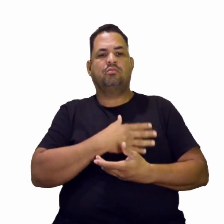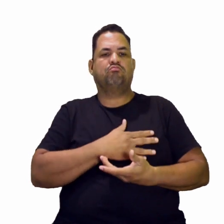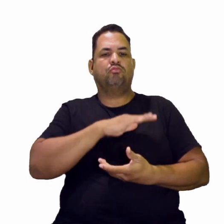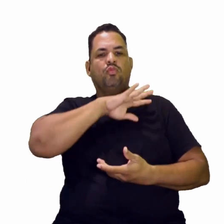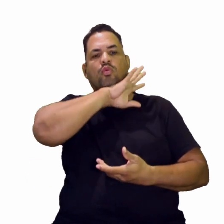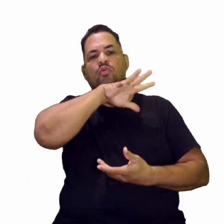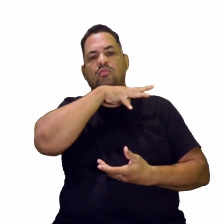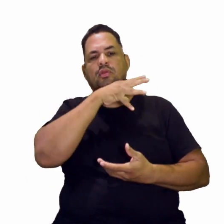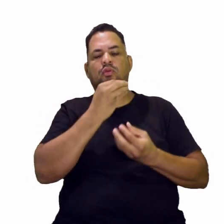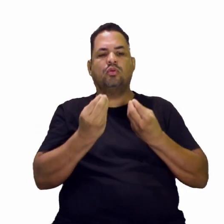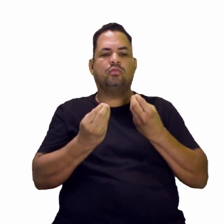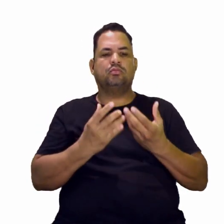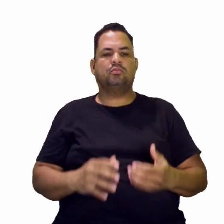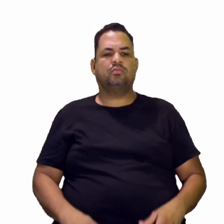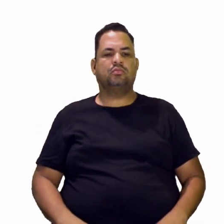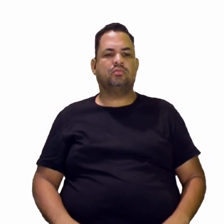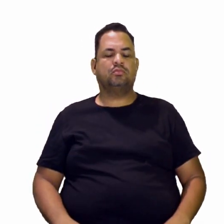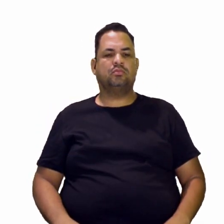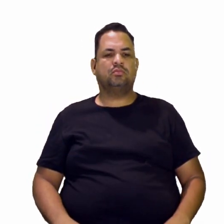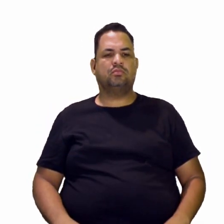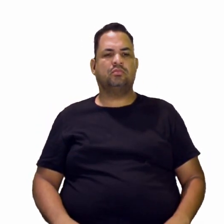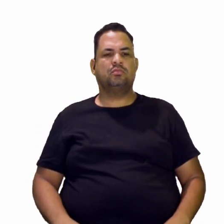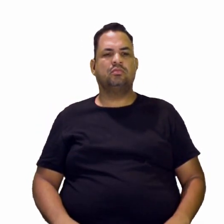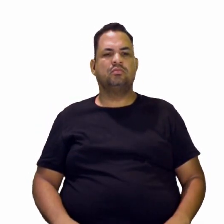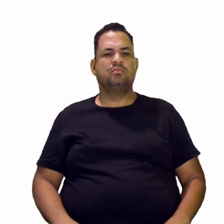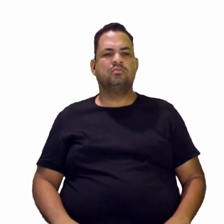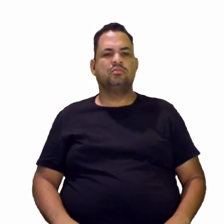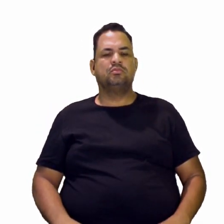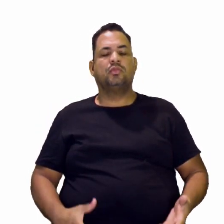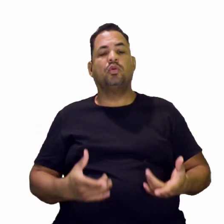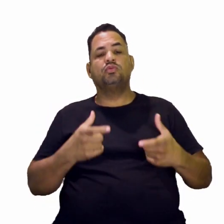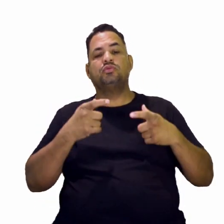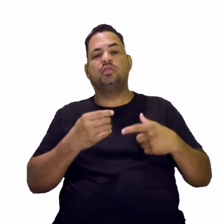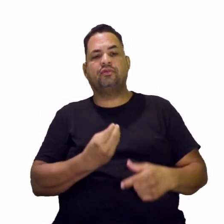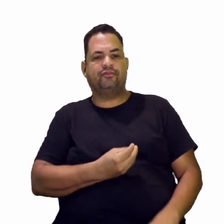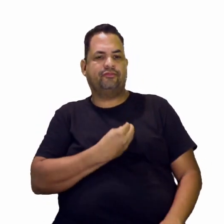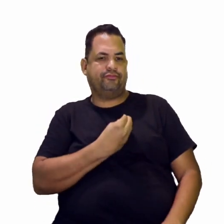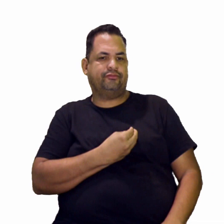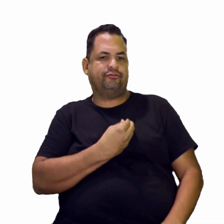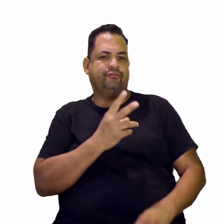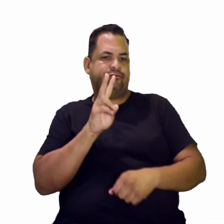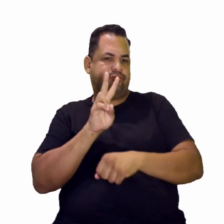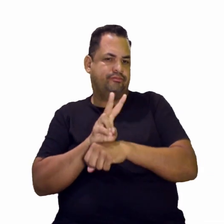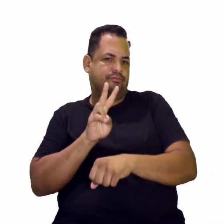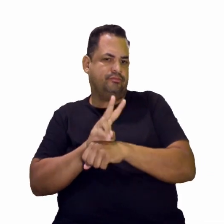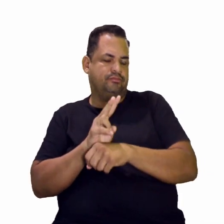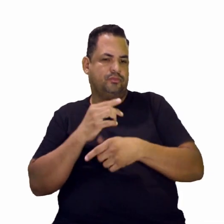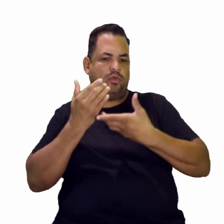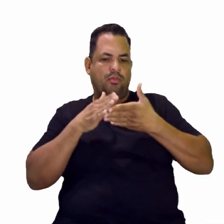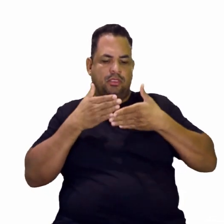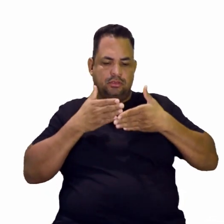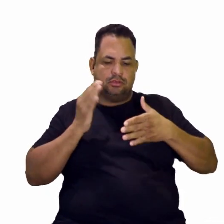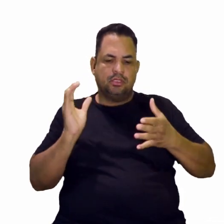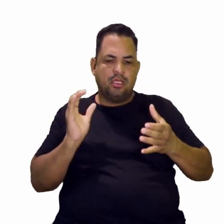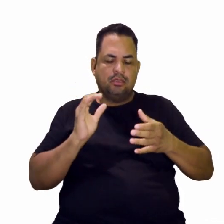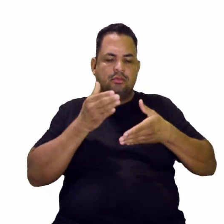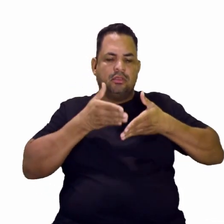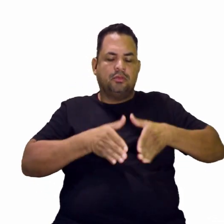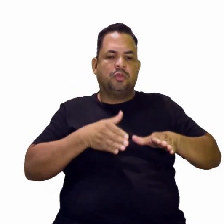conjunto de atividades que ela realiza. Onde ela se abriga, como ela se